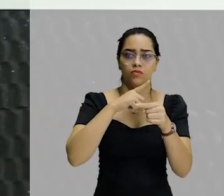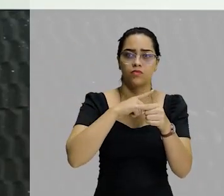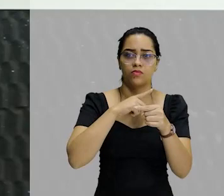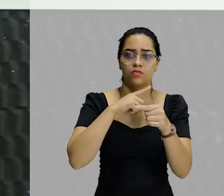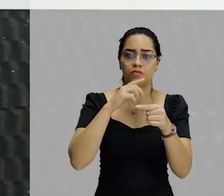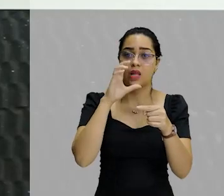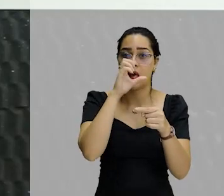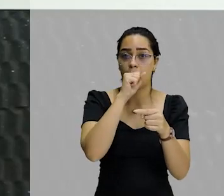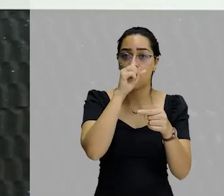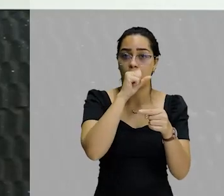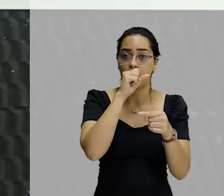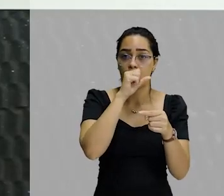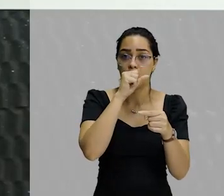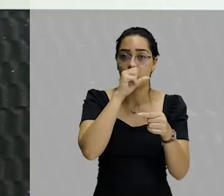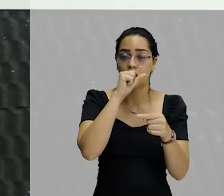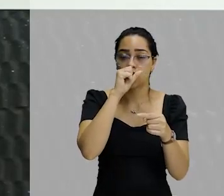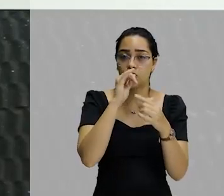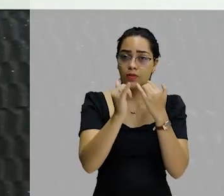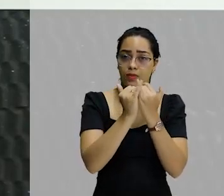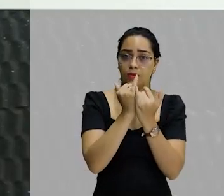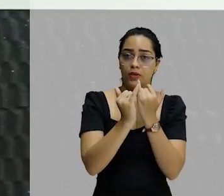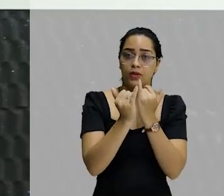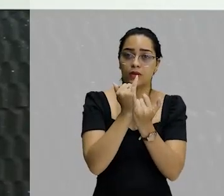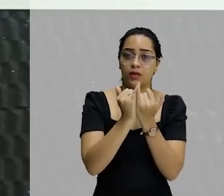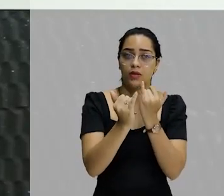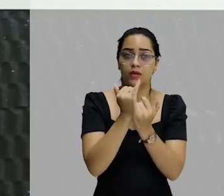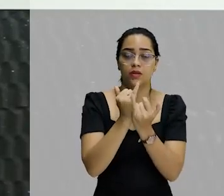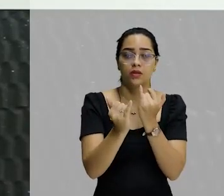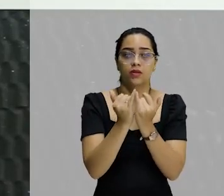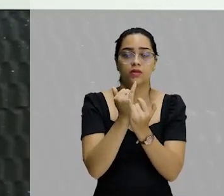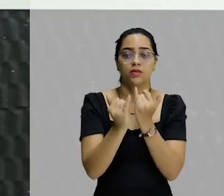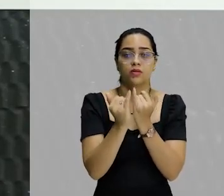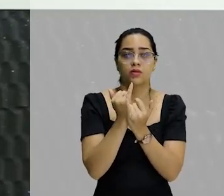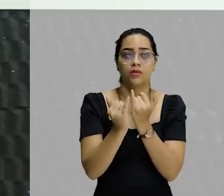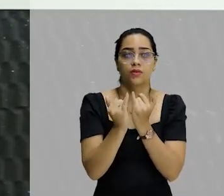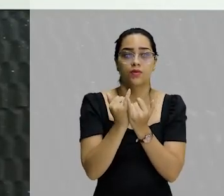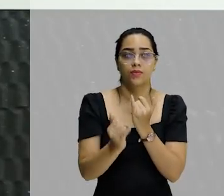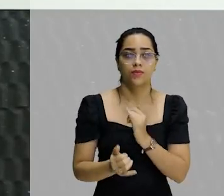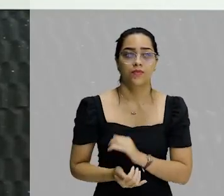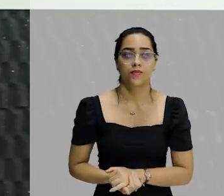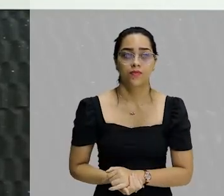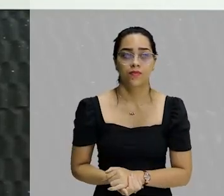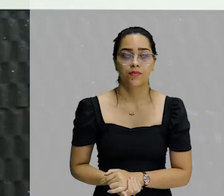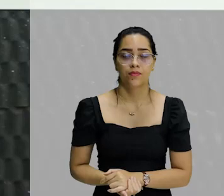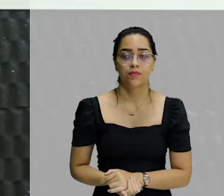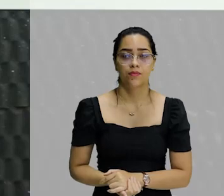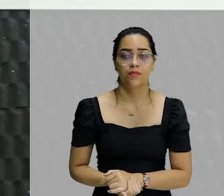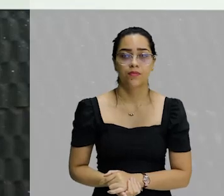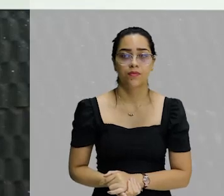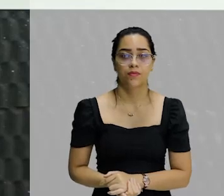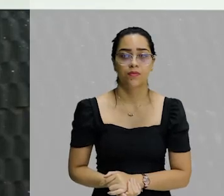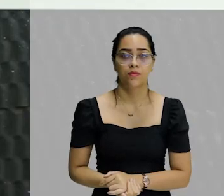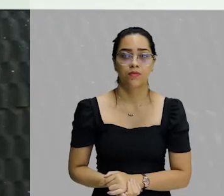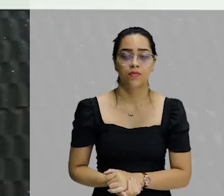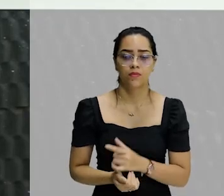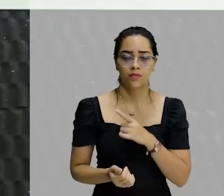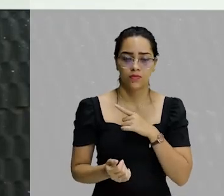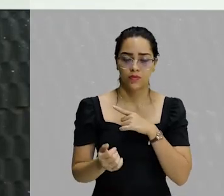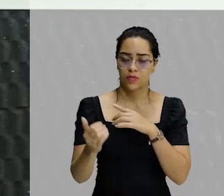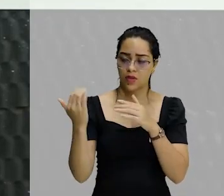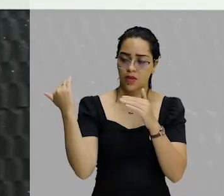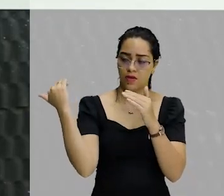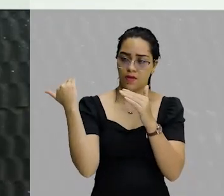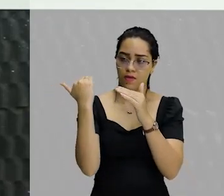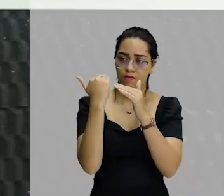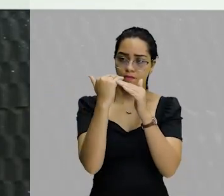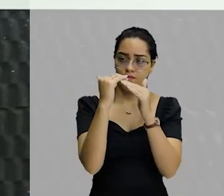laranja. É isso? Você pega uma laranja e faz um corte nela, né? Então, você está fazendo uma seção. Aquela faca é como se